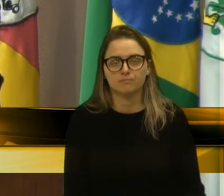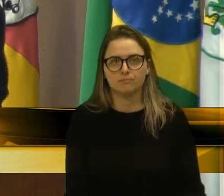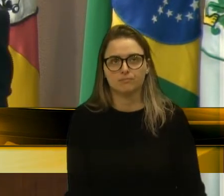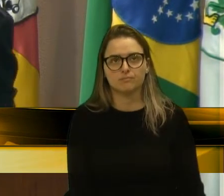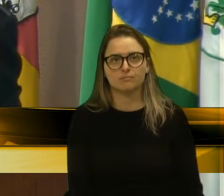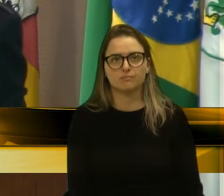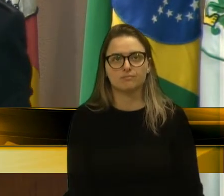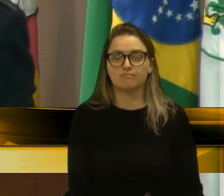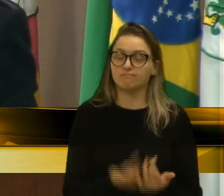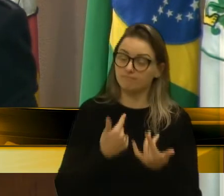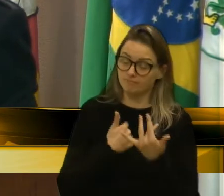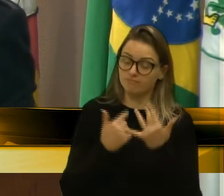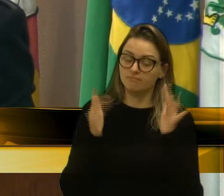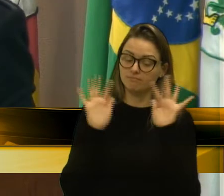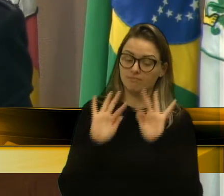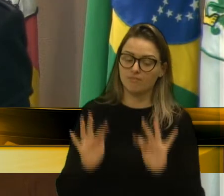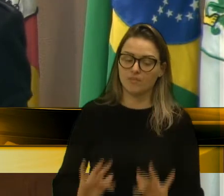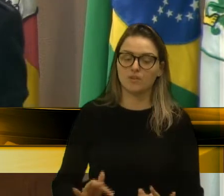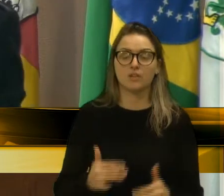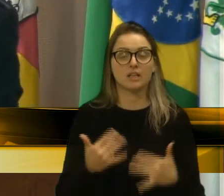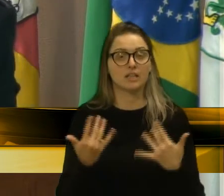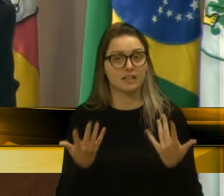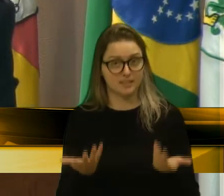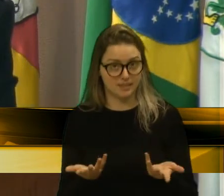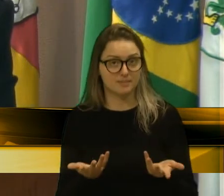Eu fico feliz, por um lado,